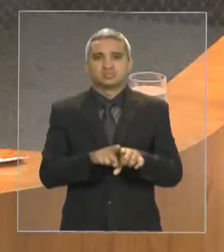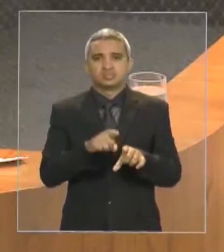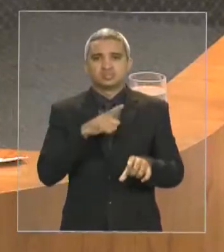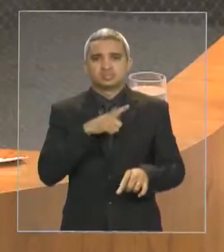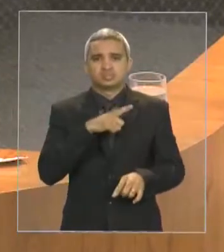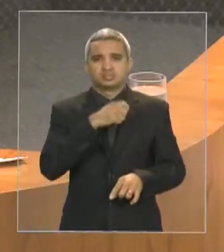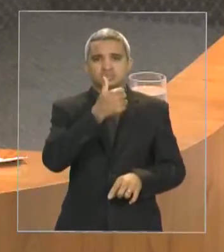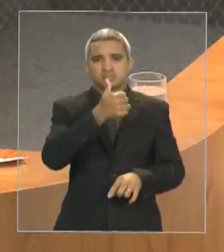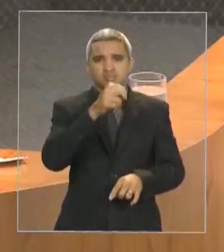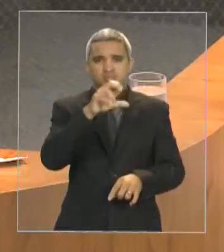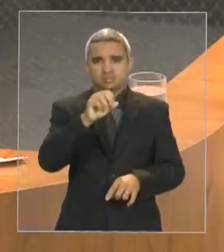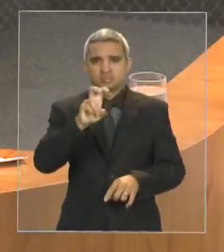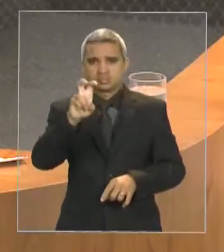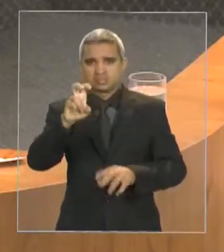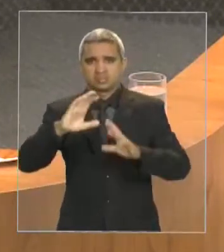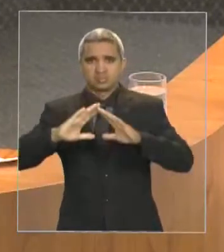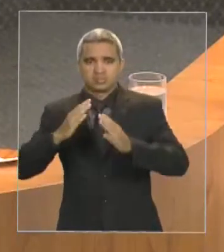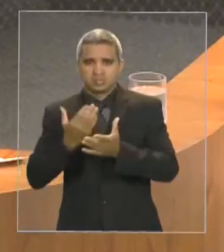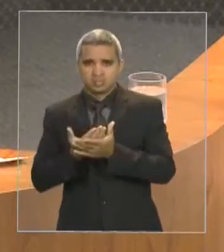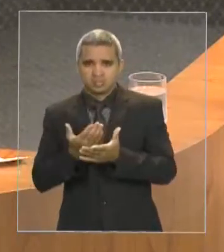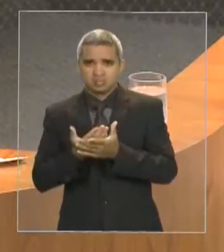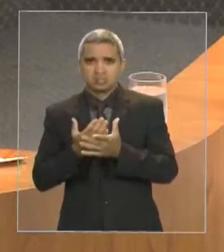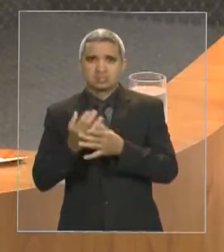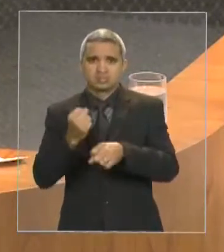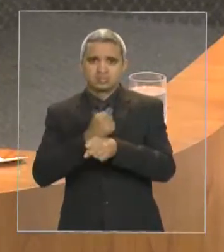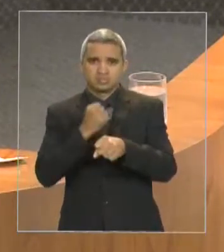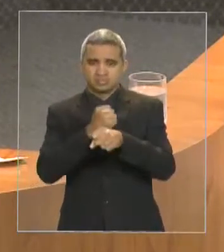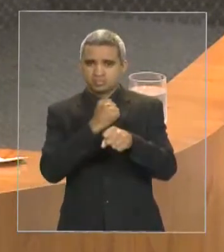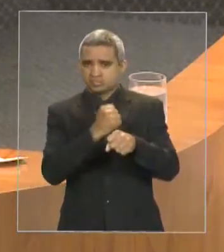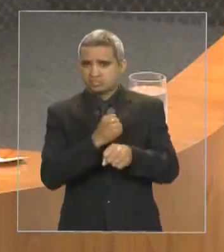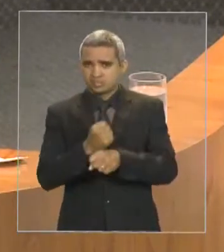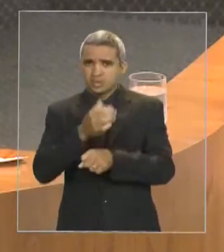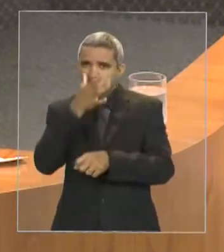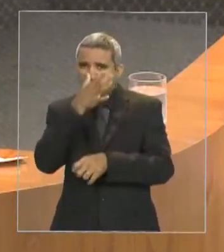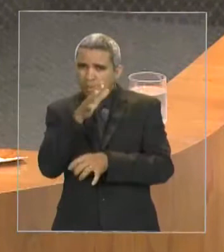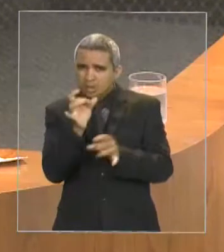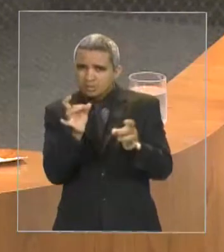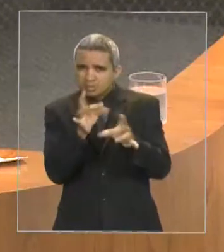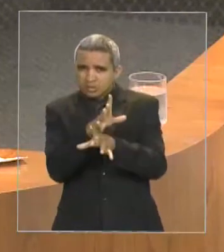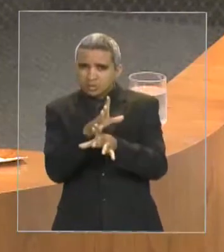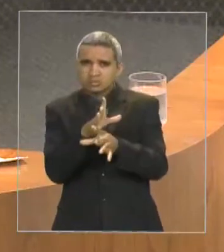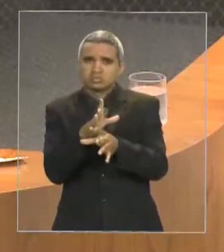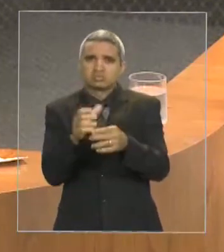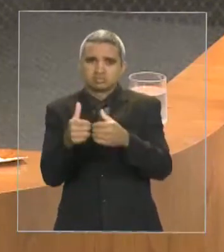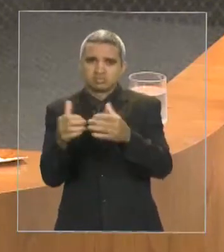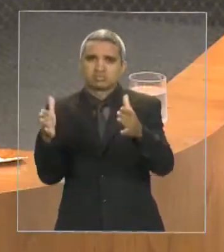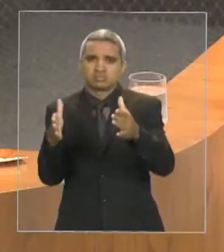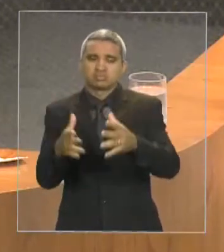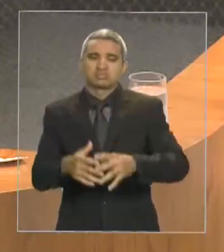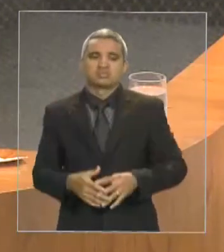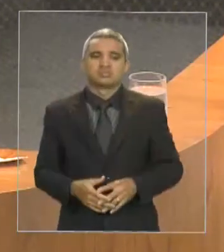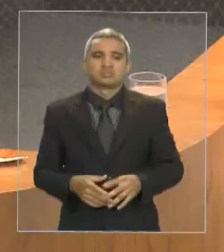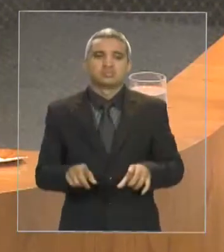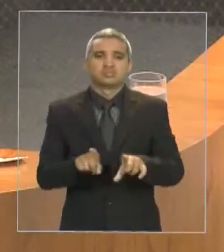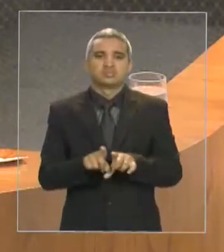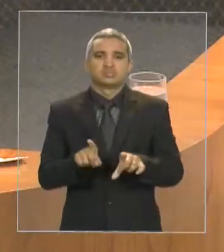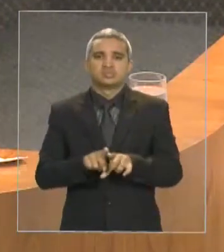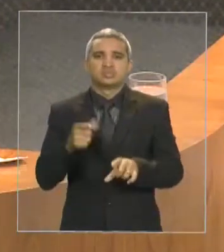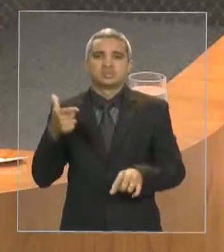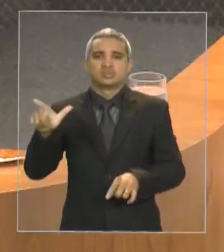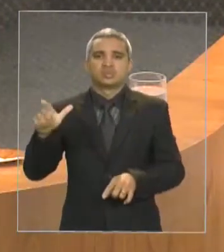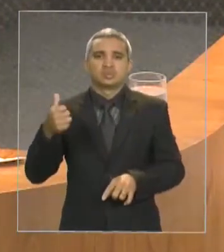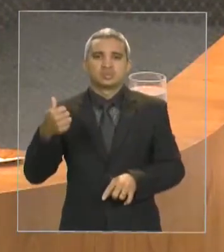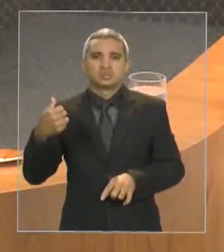e destas, muitas estão em estado bem avançado, quase prontas para serem entregues. Outras 13 estão com previsão